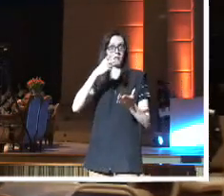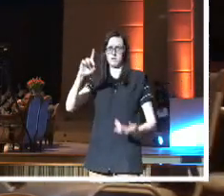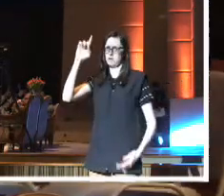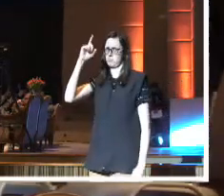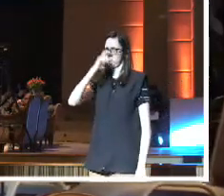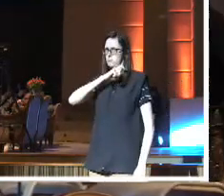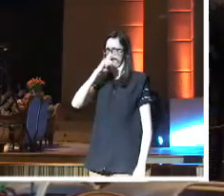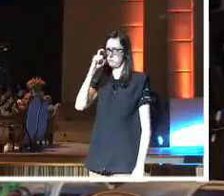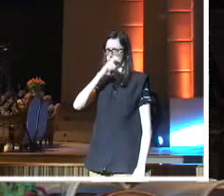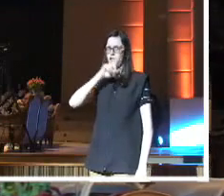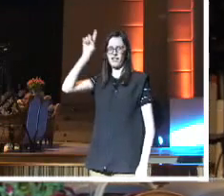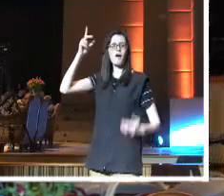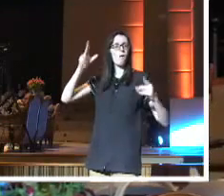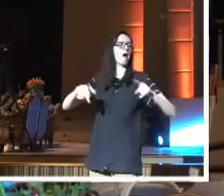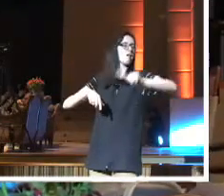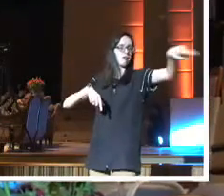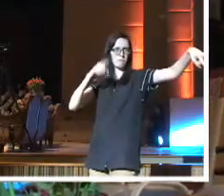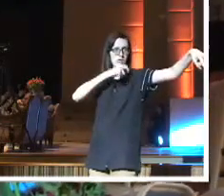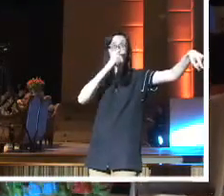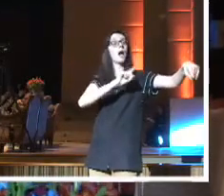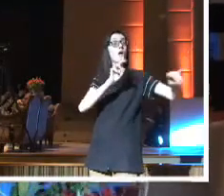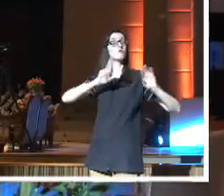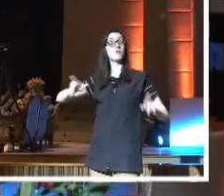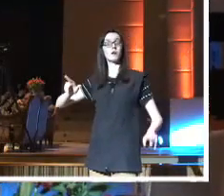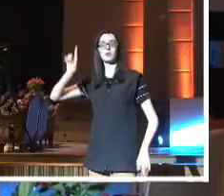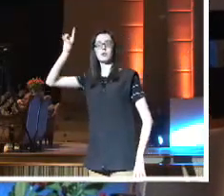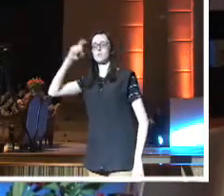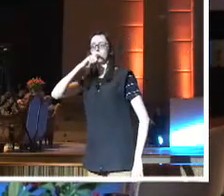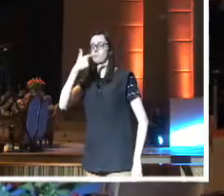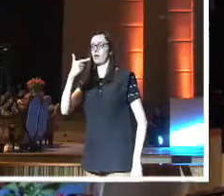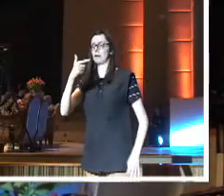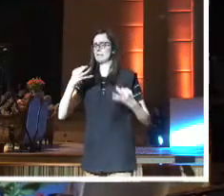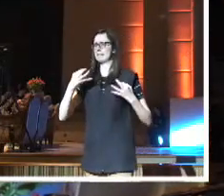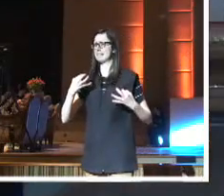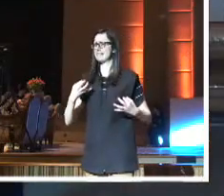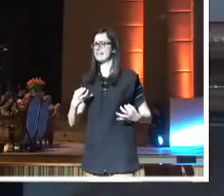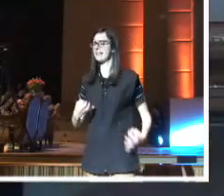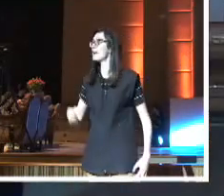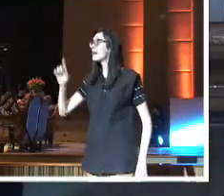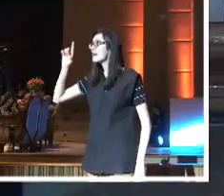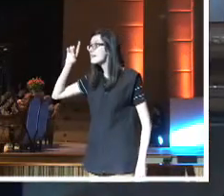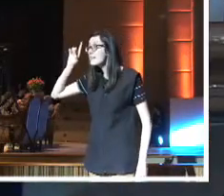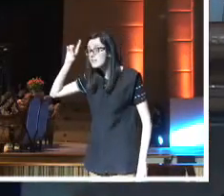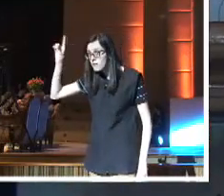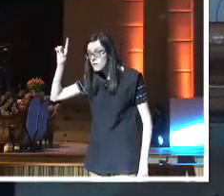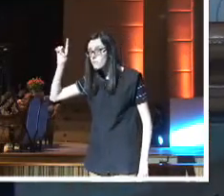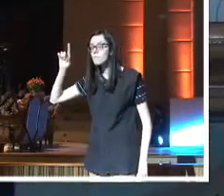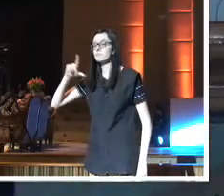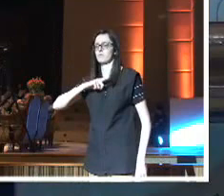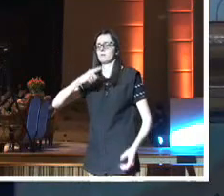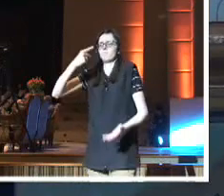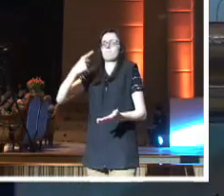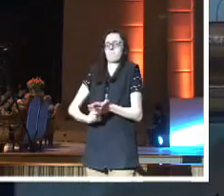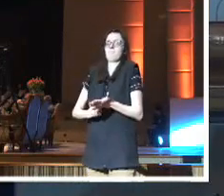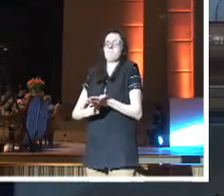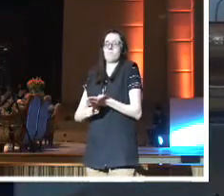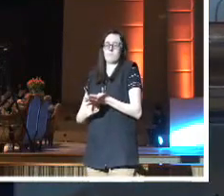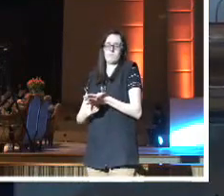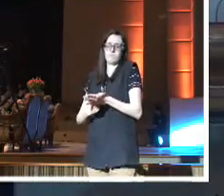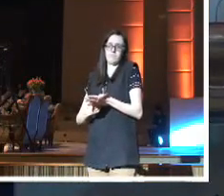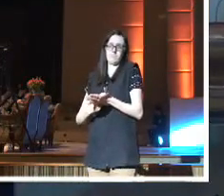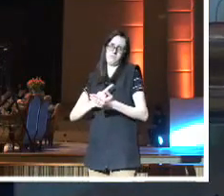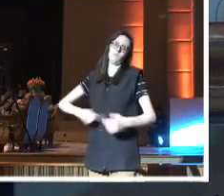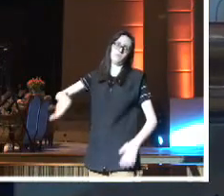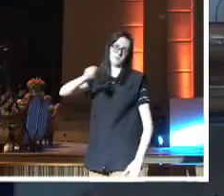né? Que Deus não é homem para mentir. Ele é o Deus que tem palavra.